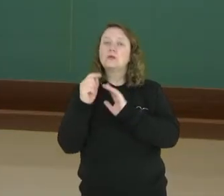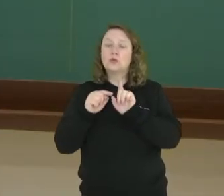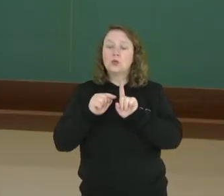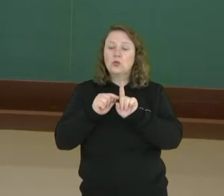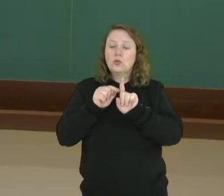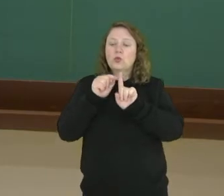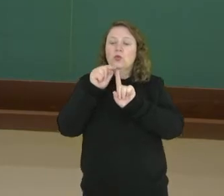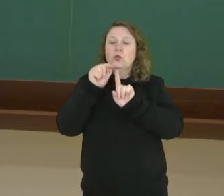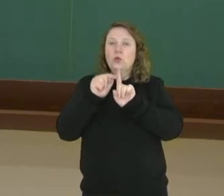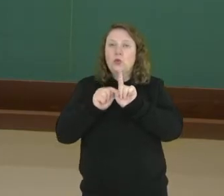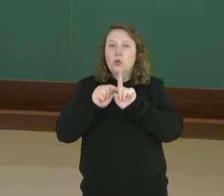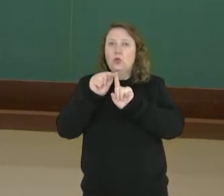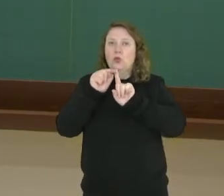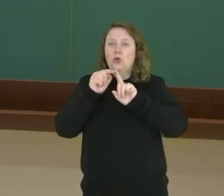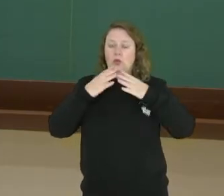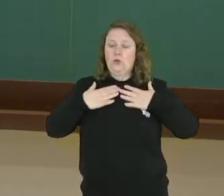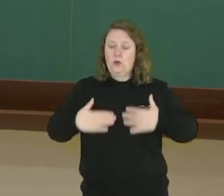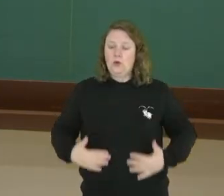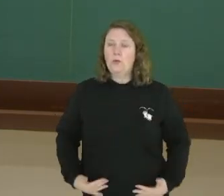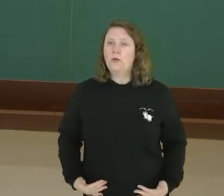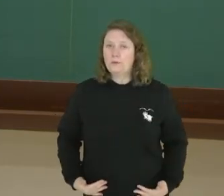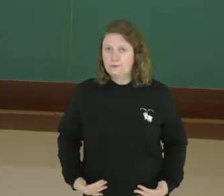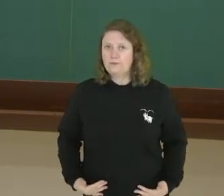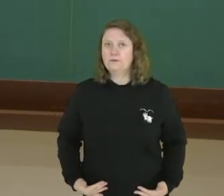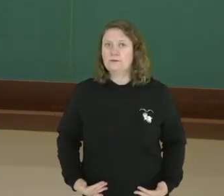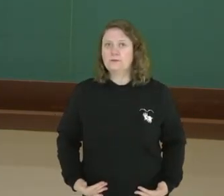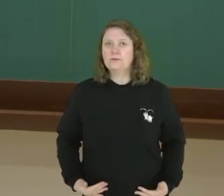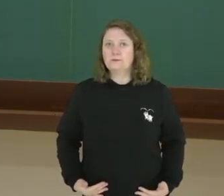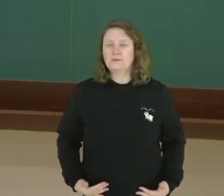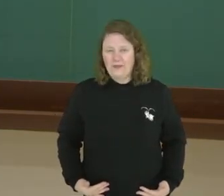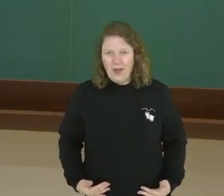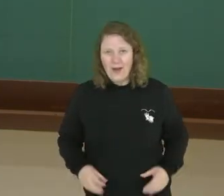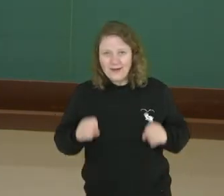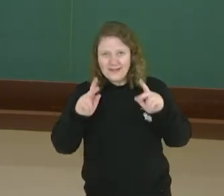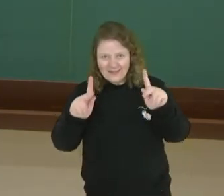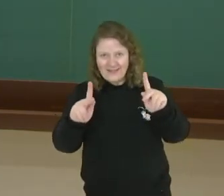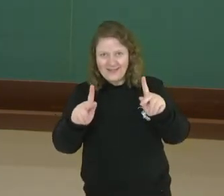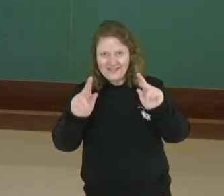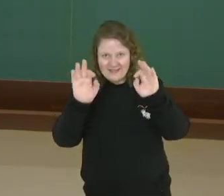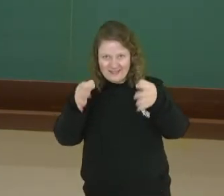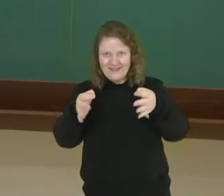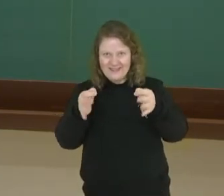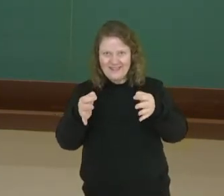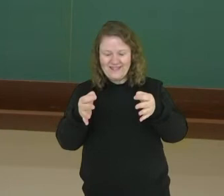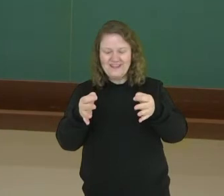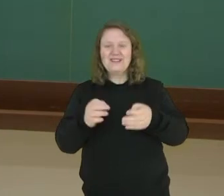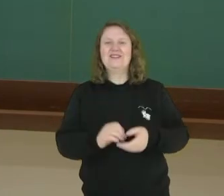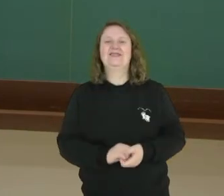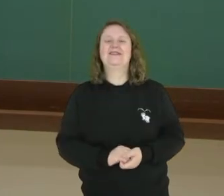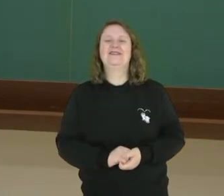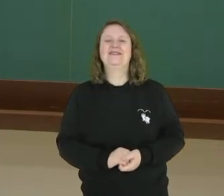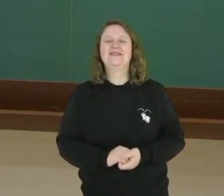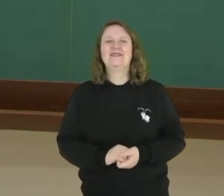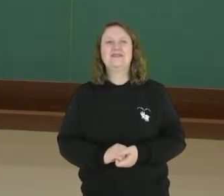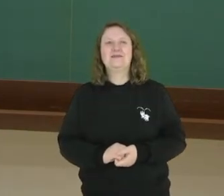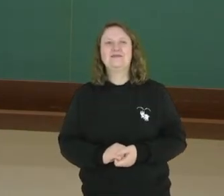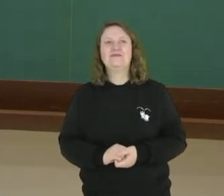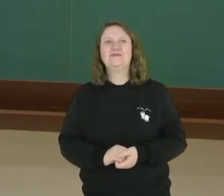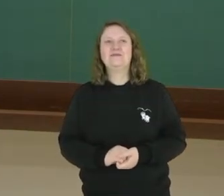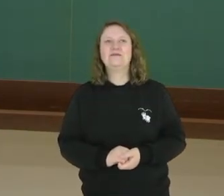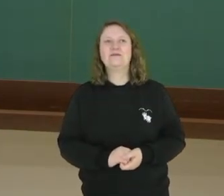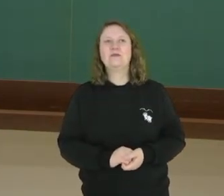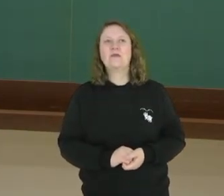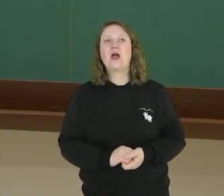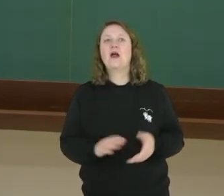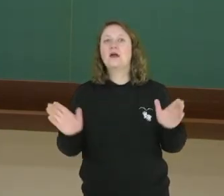muito ativos ou muito lentos. Mandou bem nessa? Parabéns mais uma vez pelo seu empenho e a sua dedicação, ok?